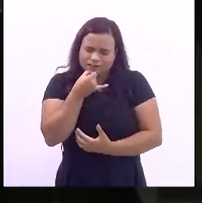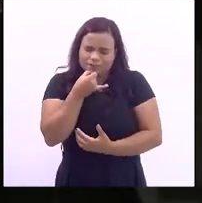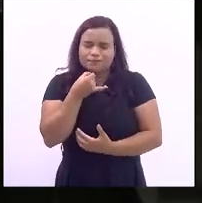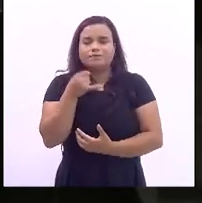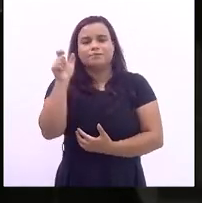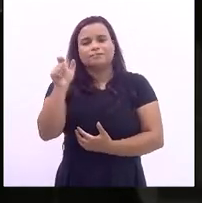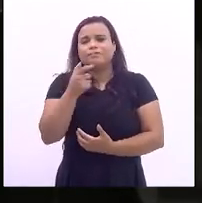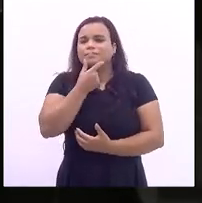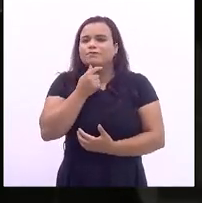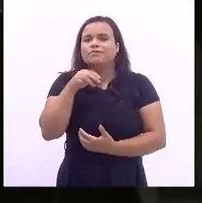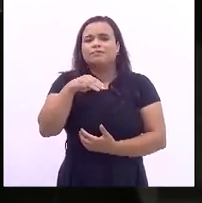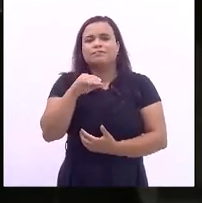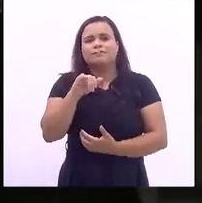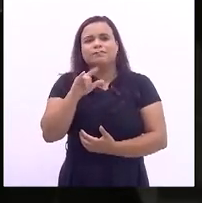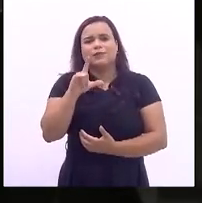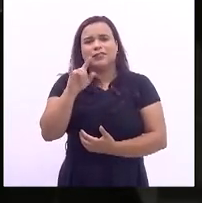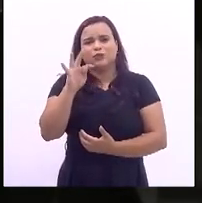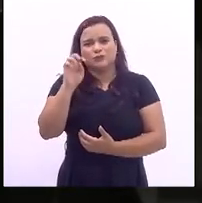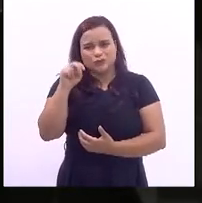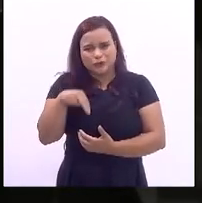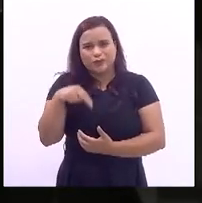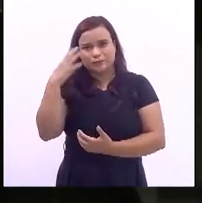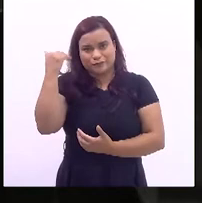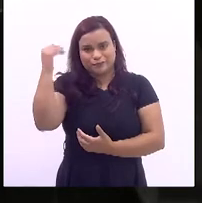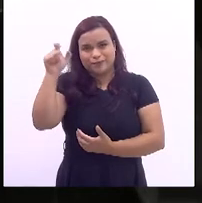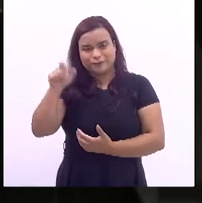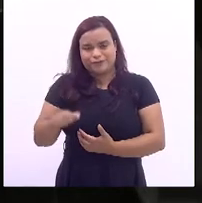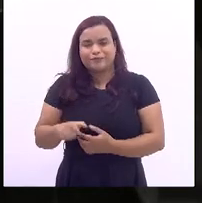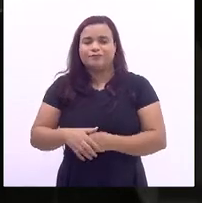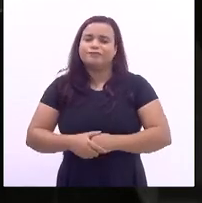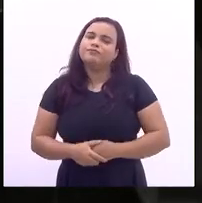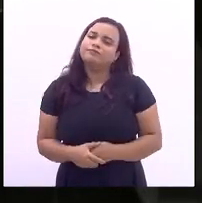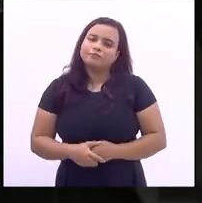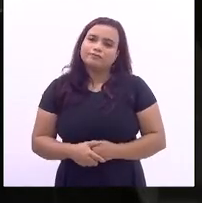E aí eu te vi